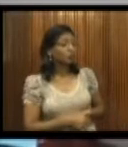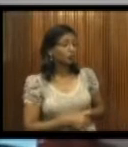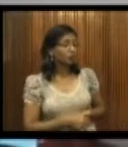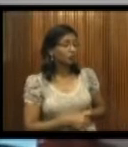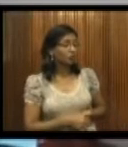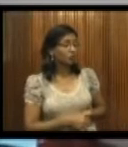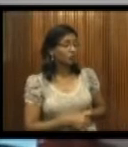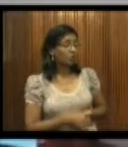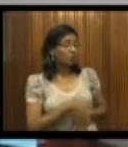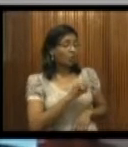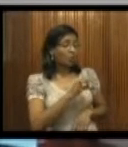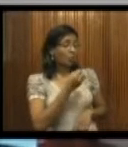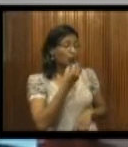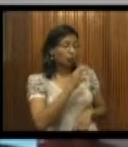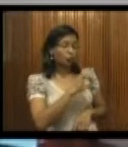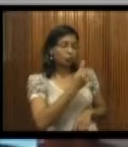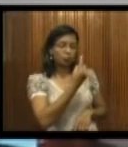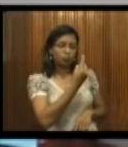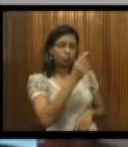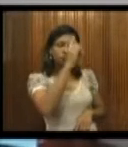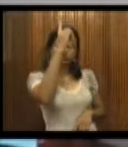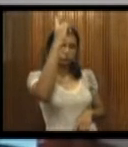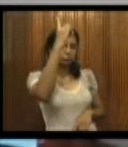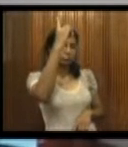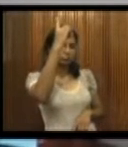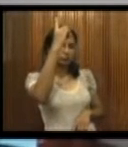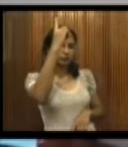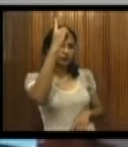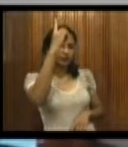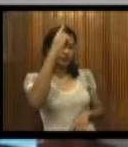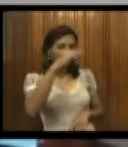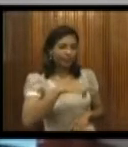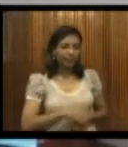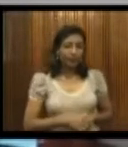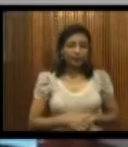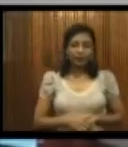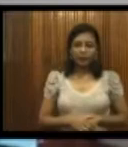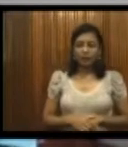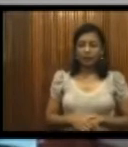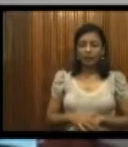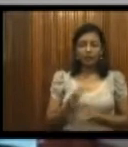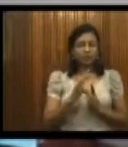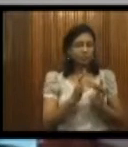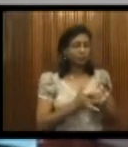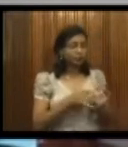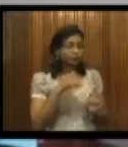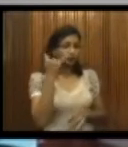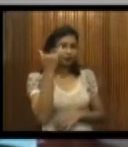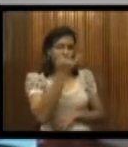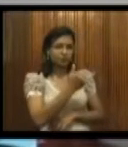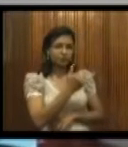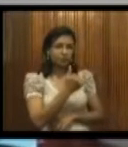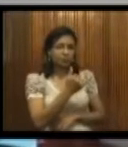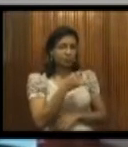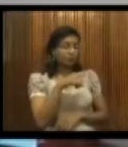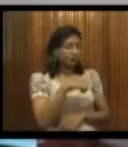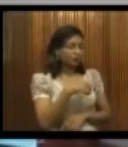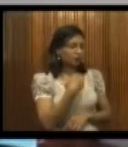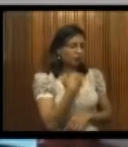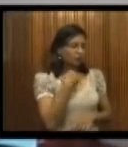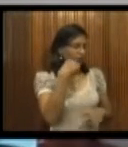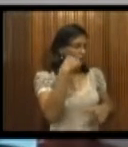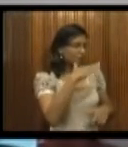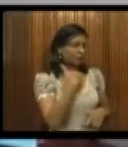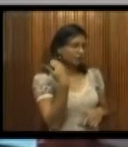mãe. Então ele respondeu: mestre, tudo isso tenho observado desde a minha juventude. E Jesus,